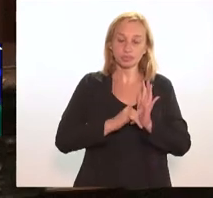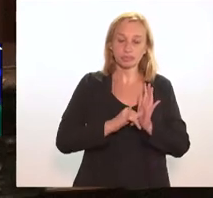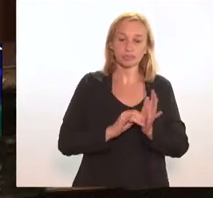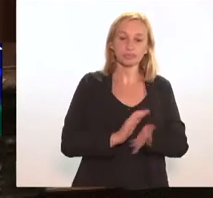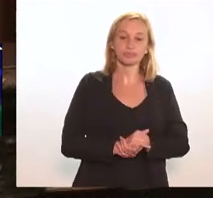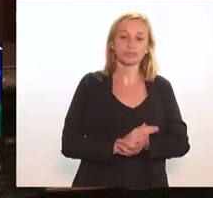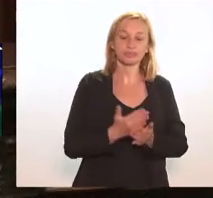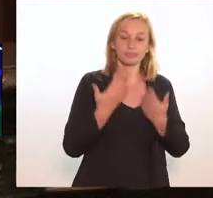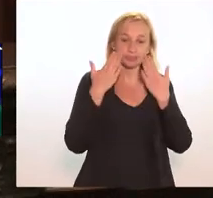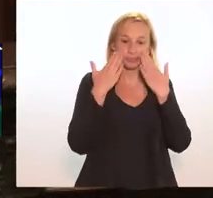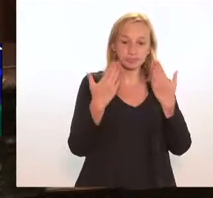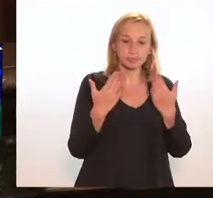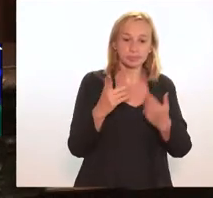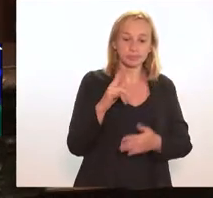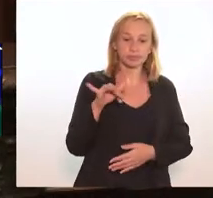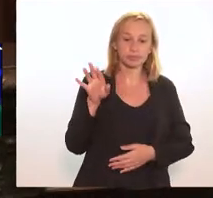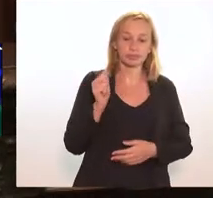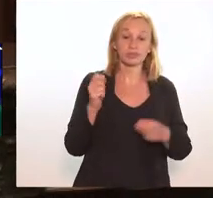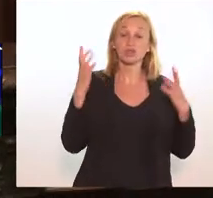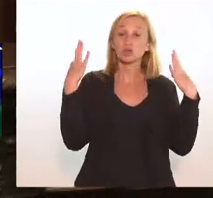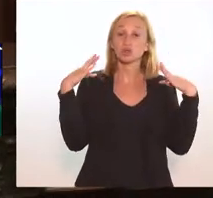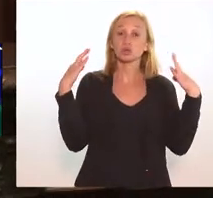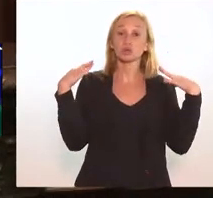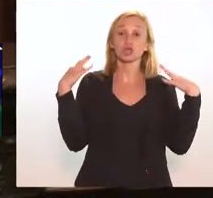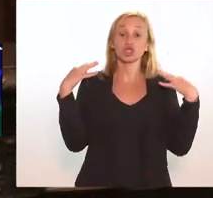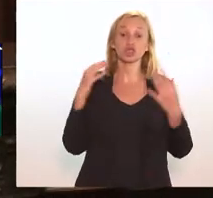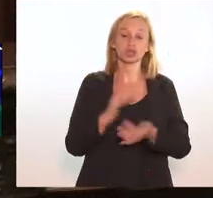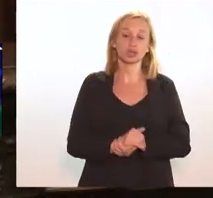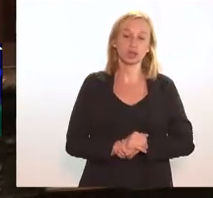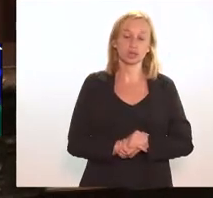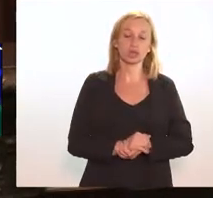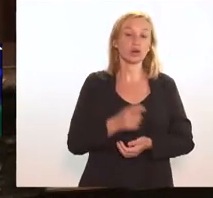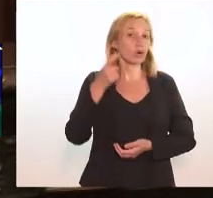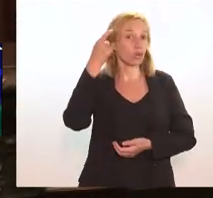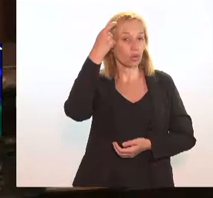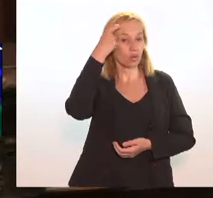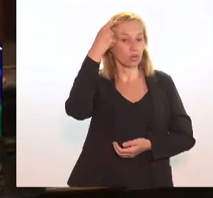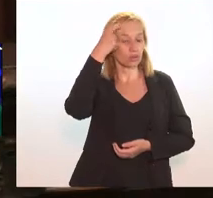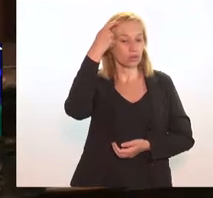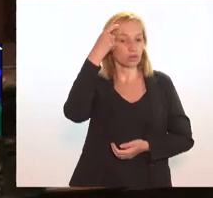uma propaganda de um turismo supostamente consciente